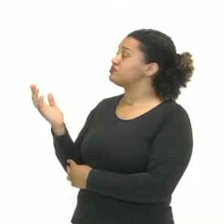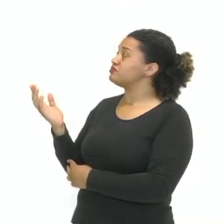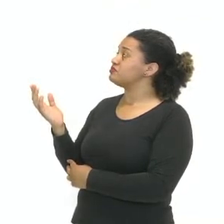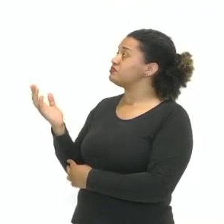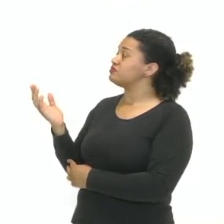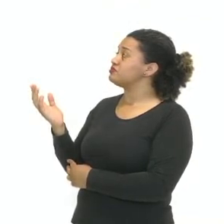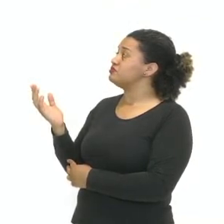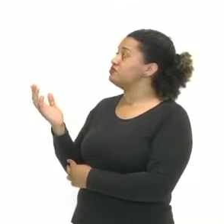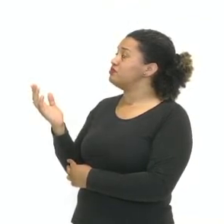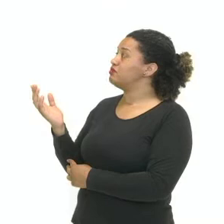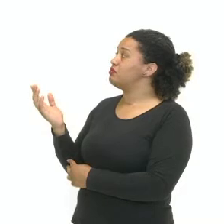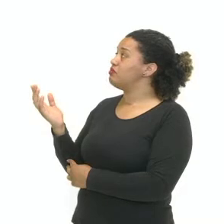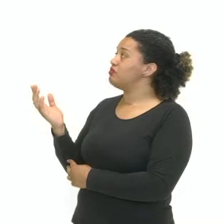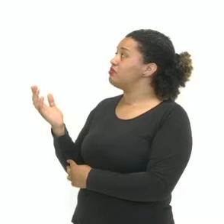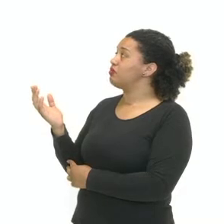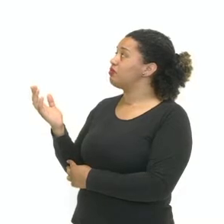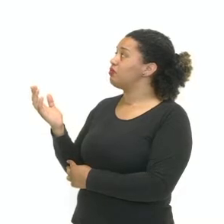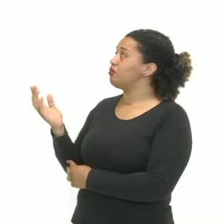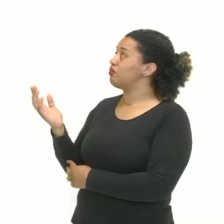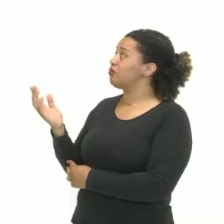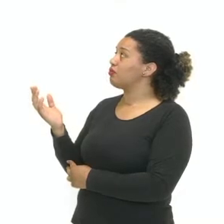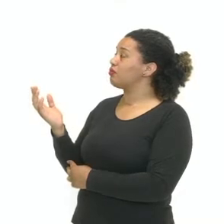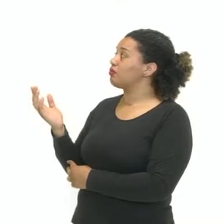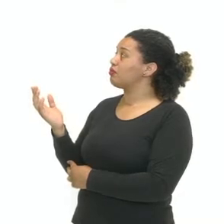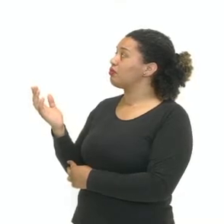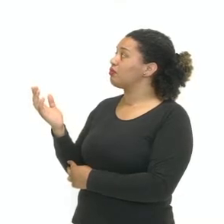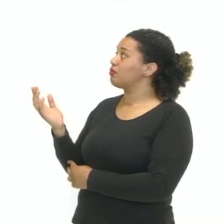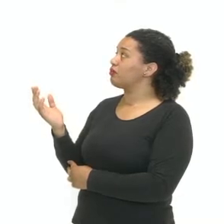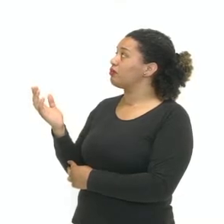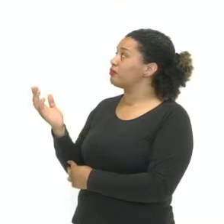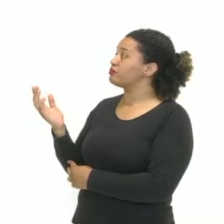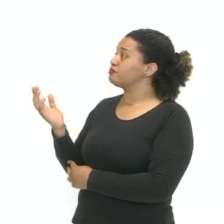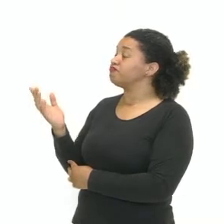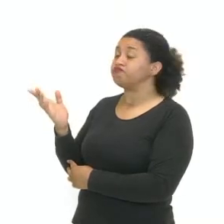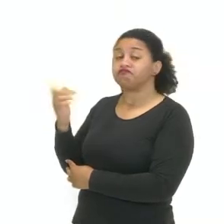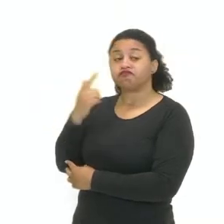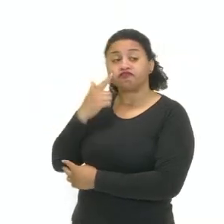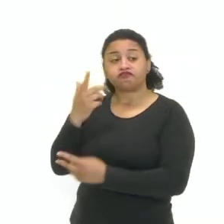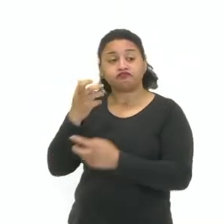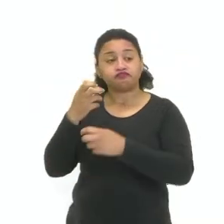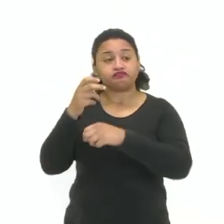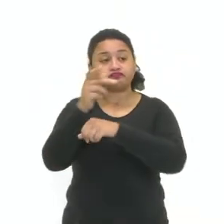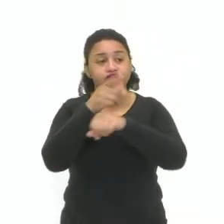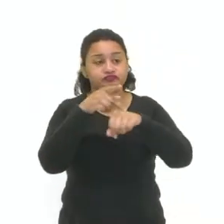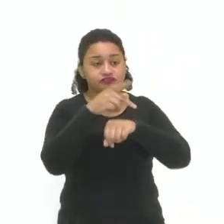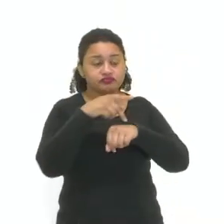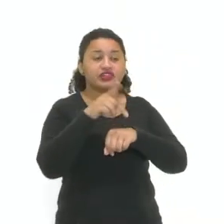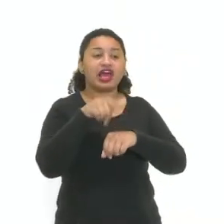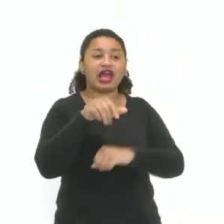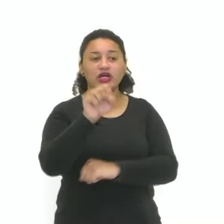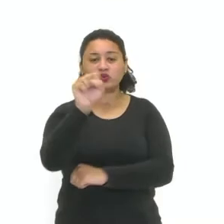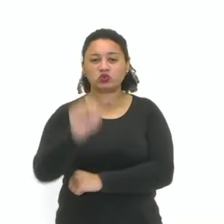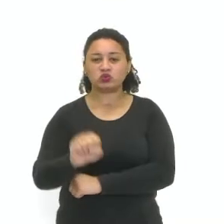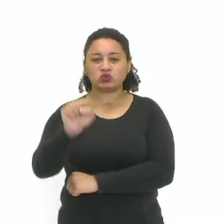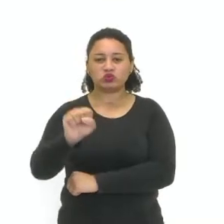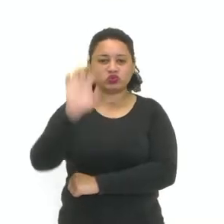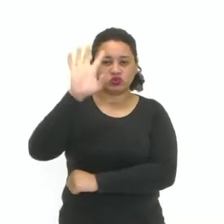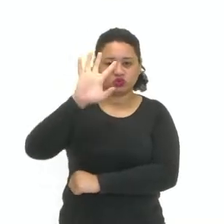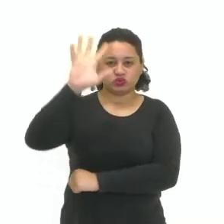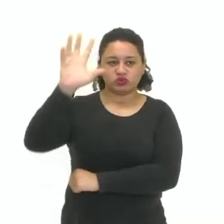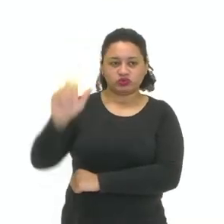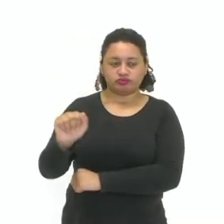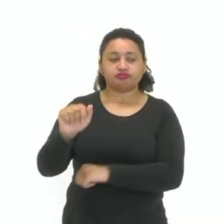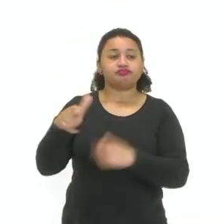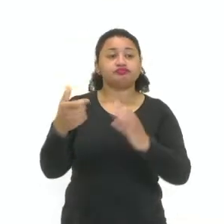que eu vou citar, que é a República da África do Sul. Então, esses países então compõem o sul do continente africano, ok?